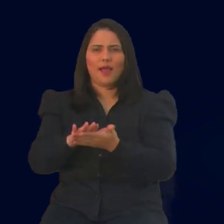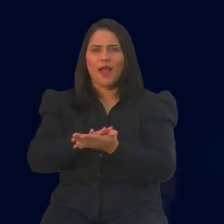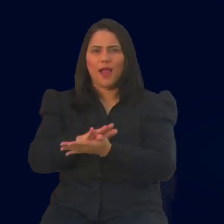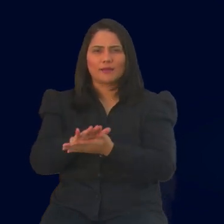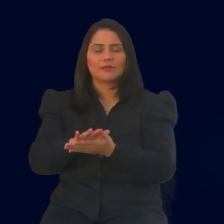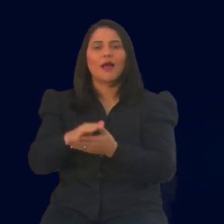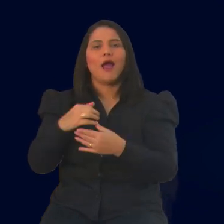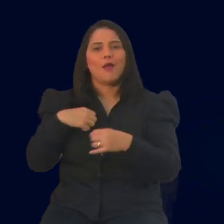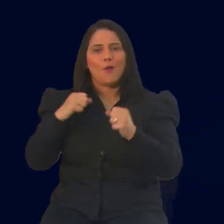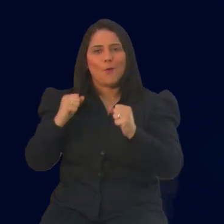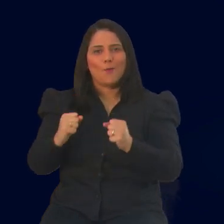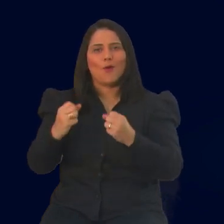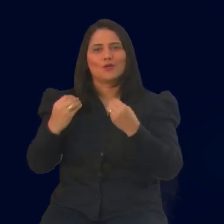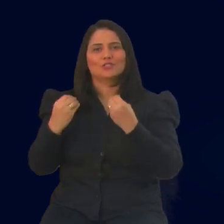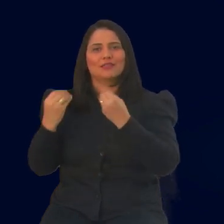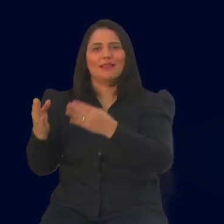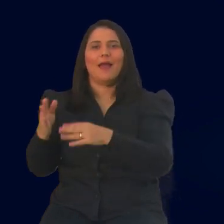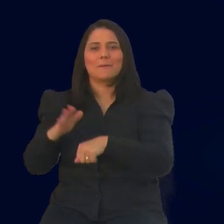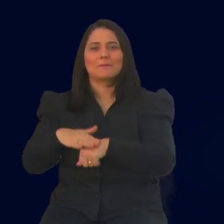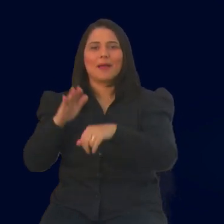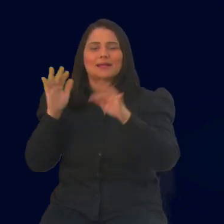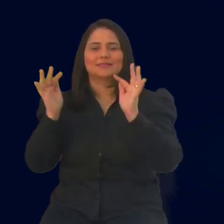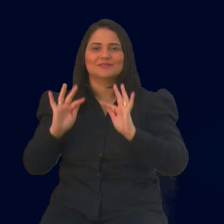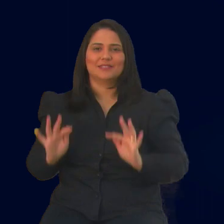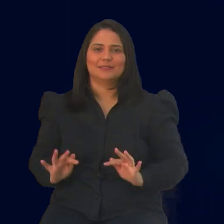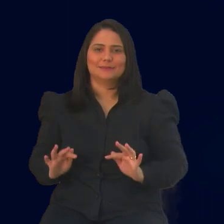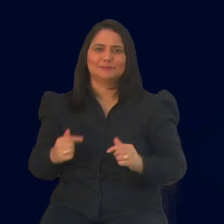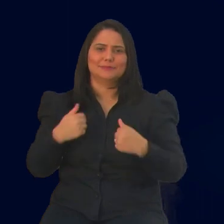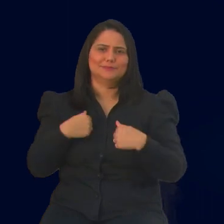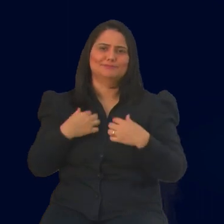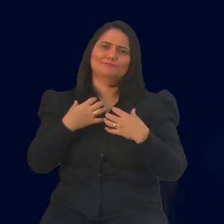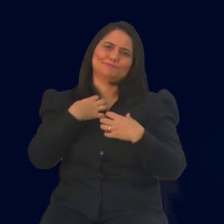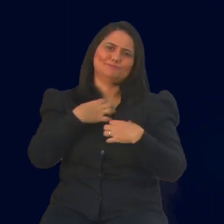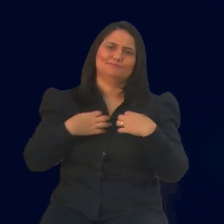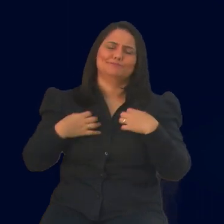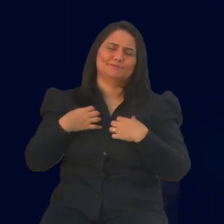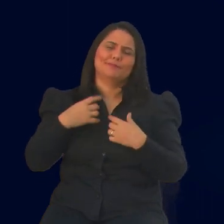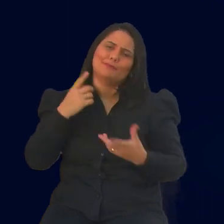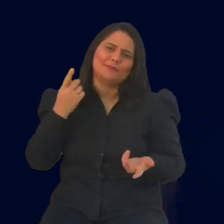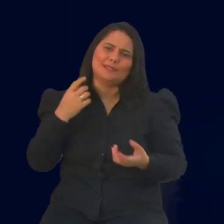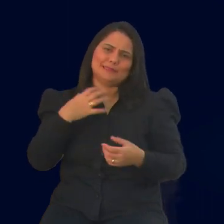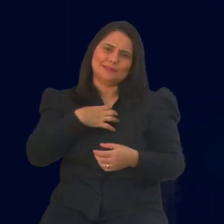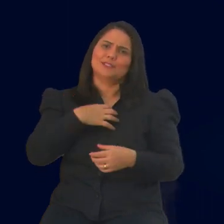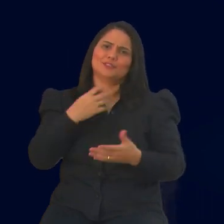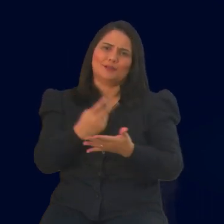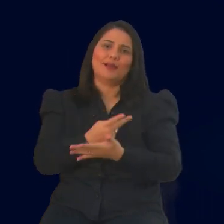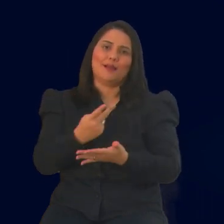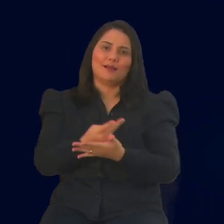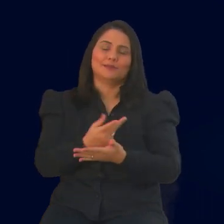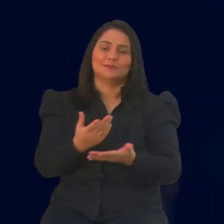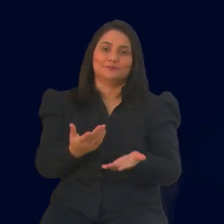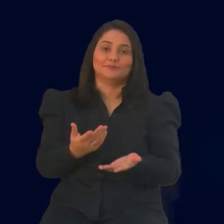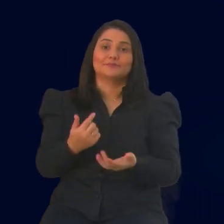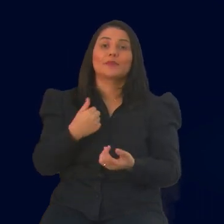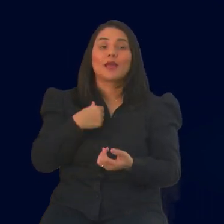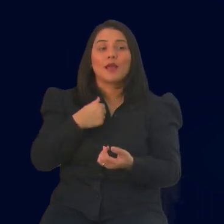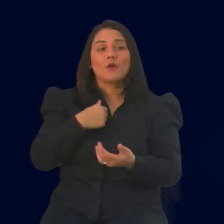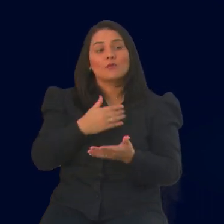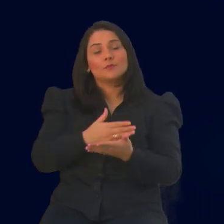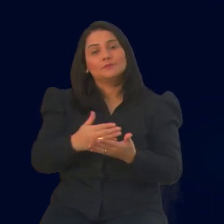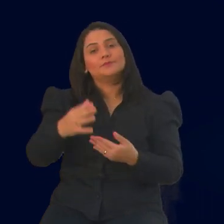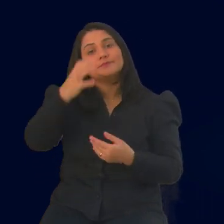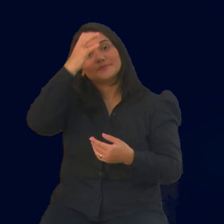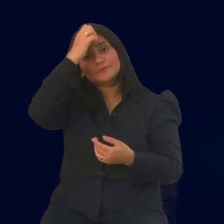deixá-lo mais feliz. Doce ilusão. E aí, então, eu fui aprendendo